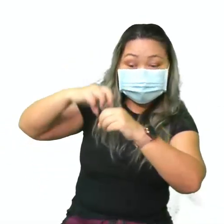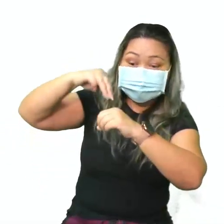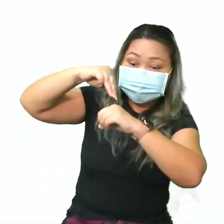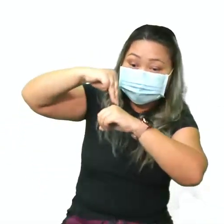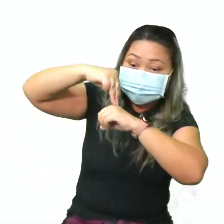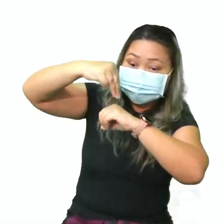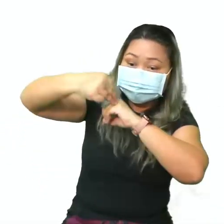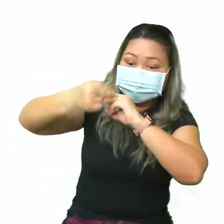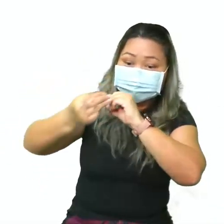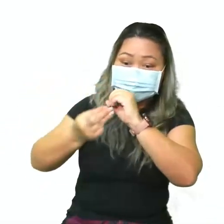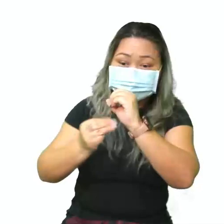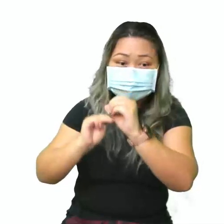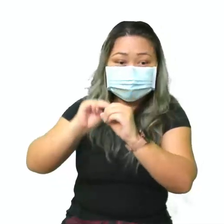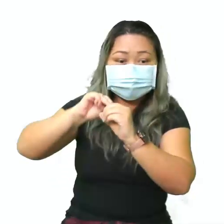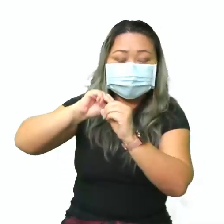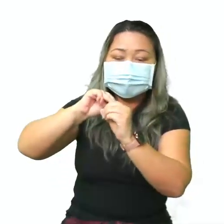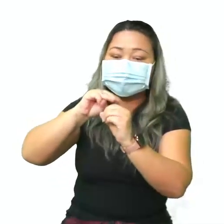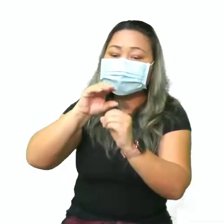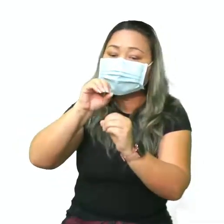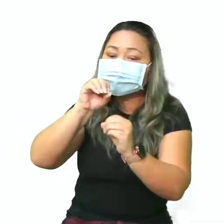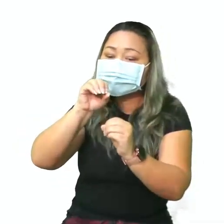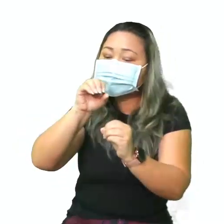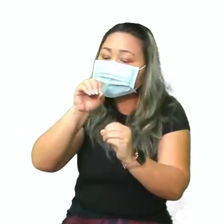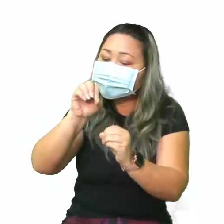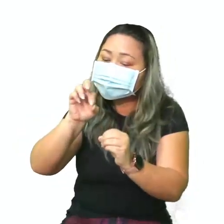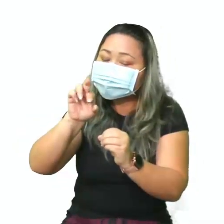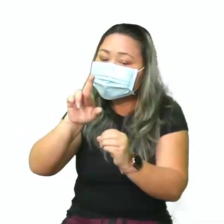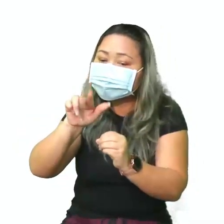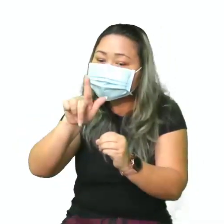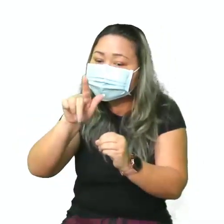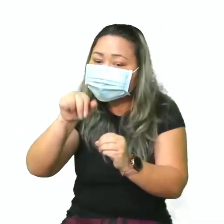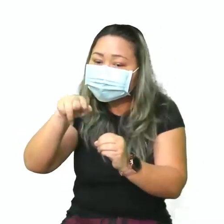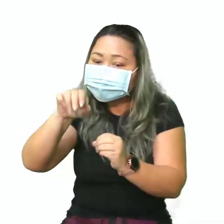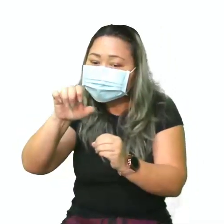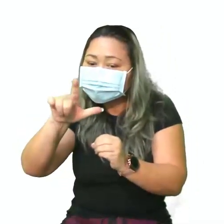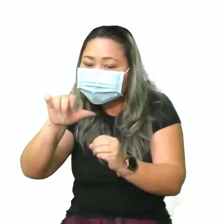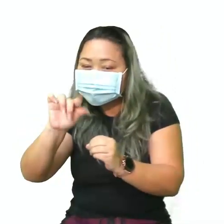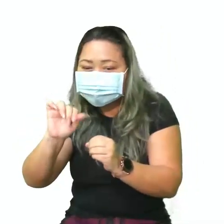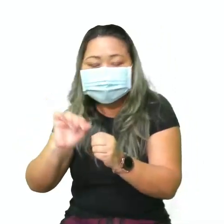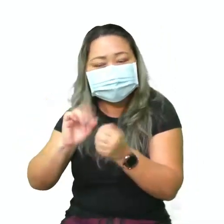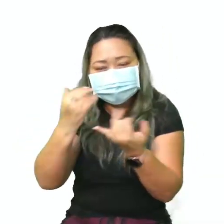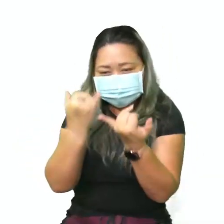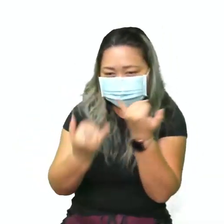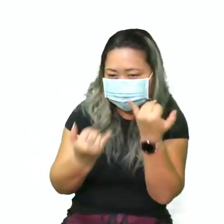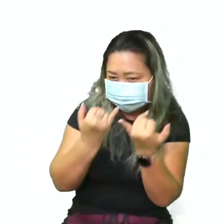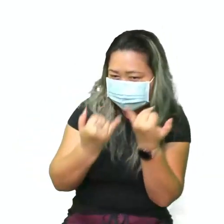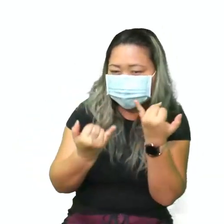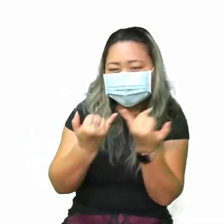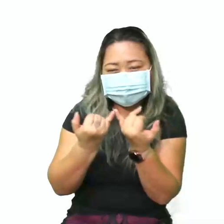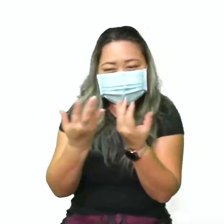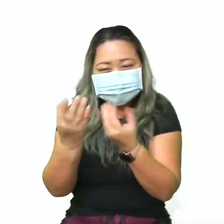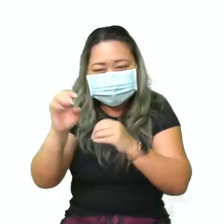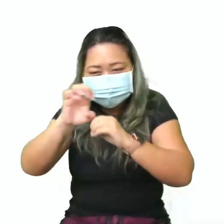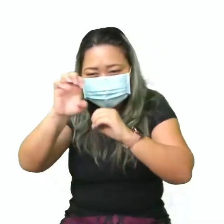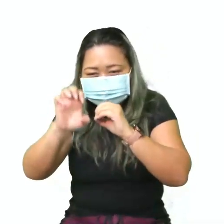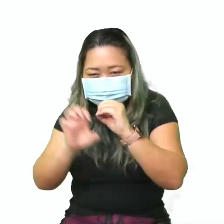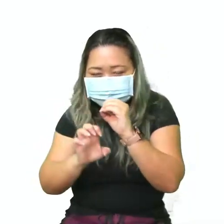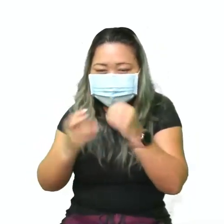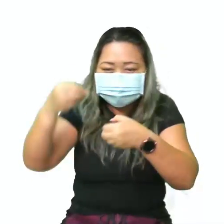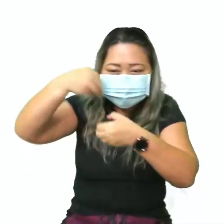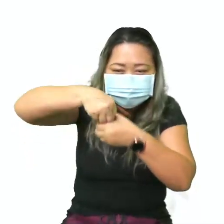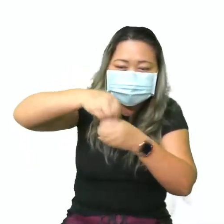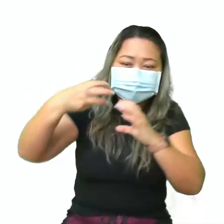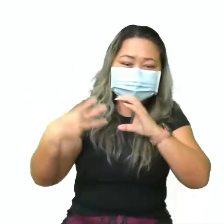todo esse circuito, tá? Pronto, chegou lá no finalzinho. Vamos lá? Então, você tem aí os